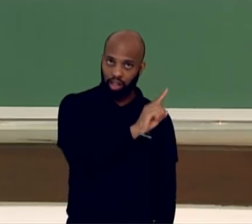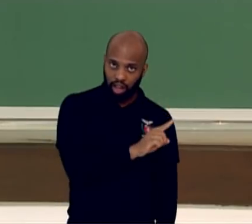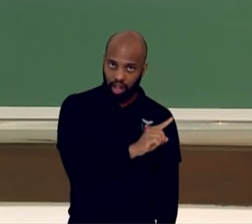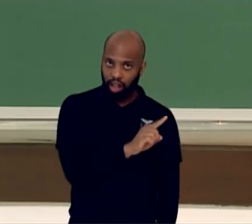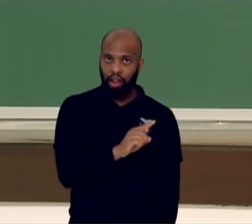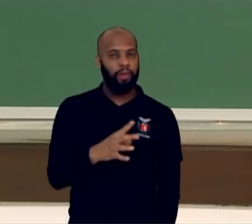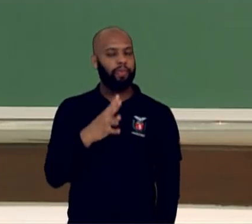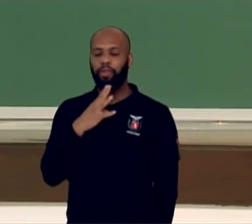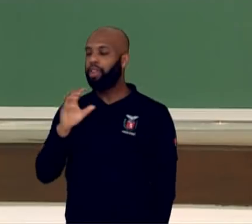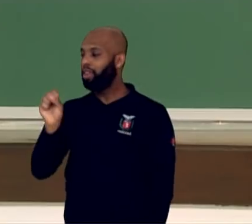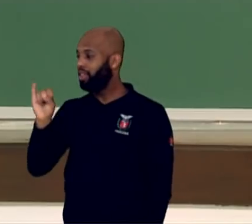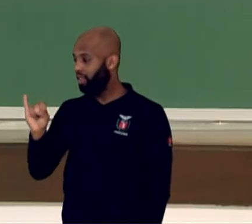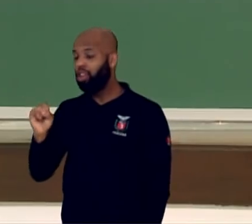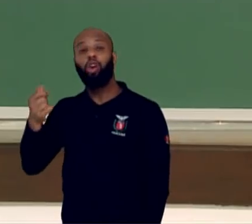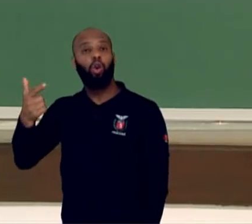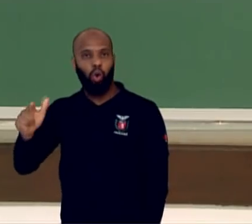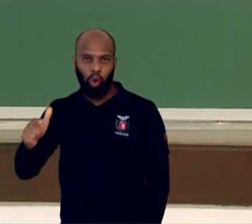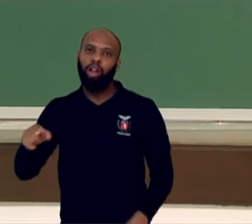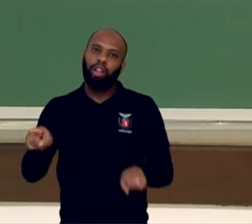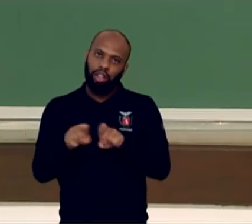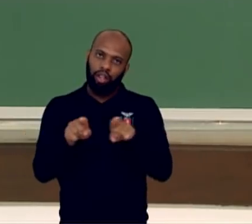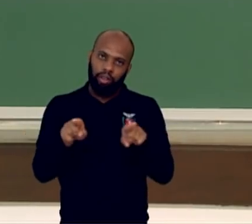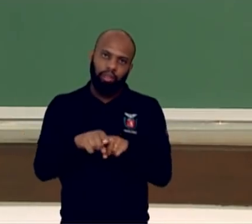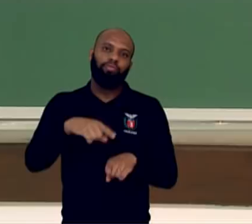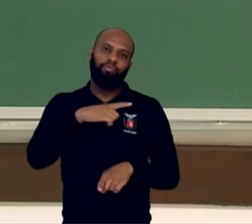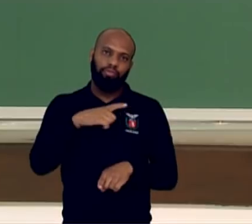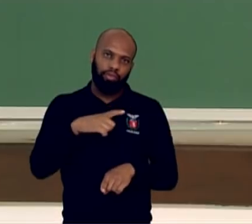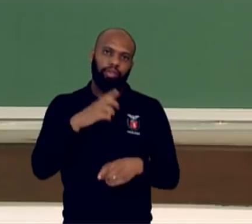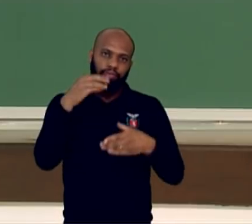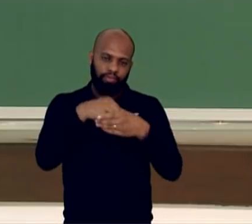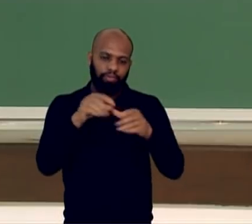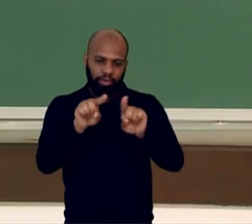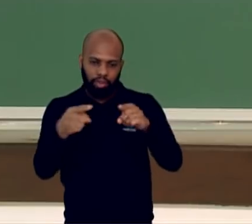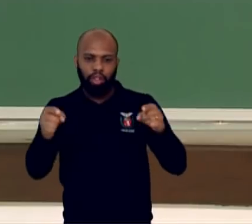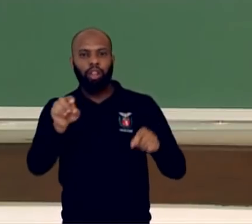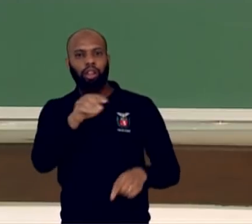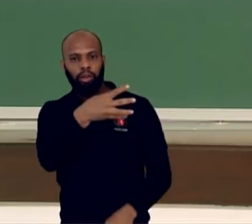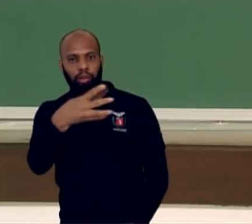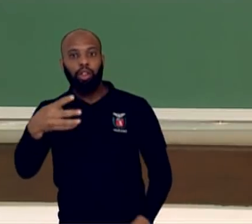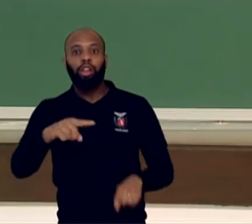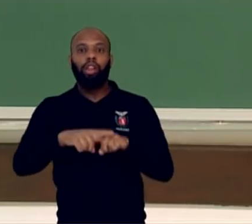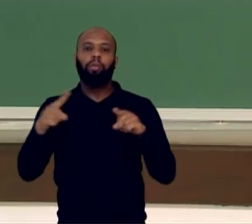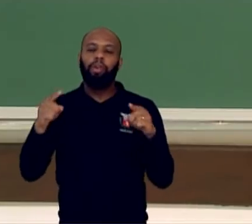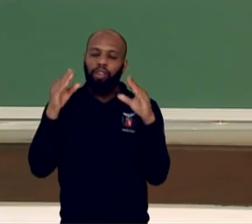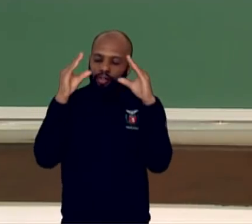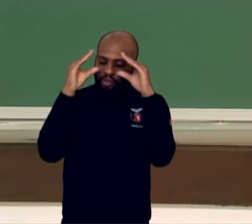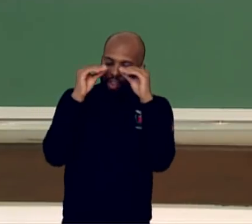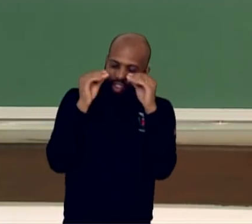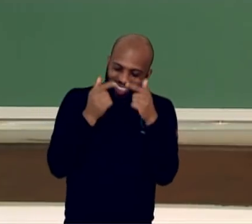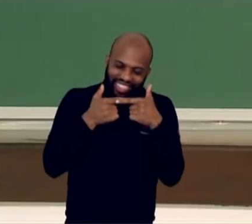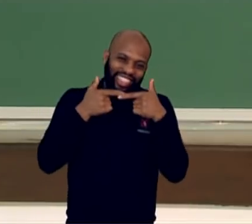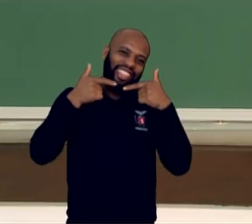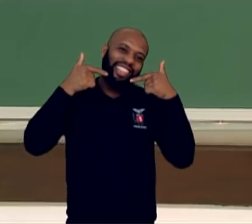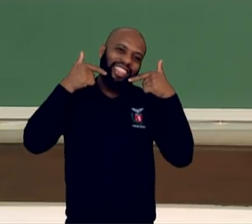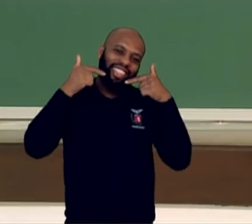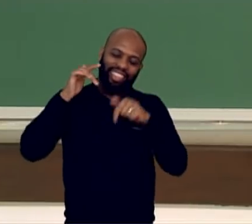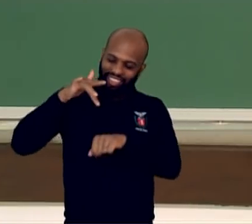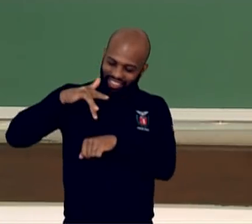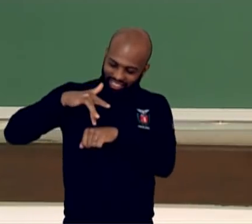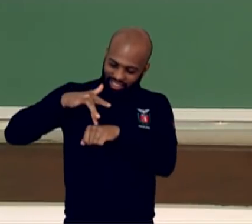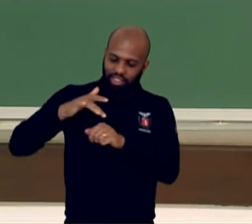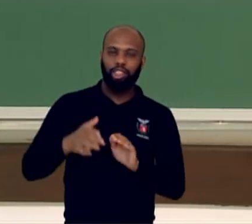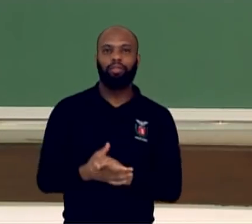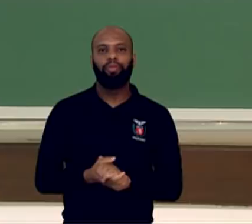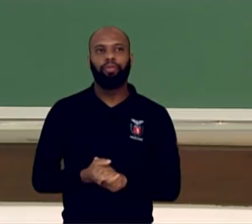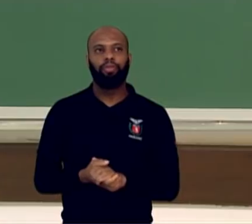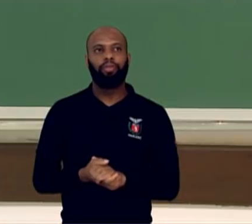si, outras notas musicais, lá e si, mas fecha os olhos e sorri. E aí vai continuar aqui,